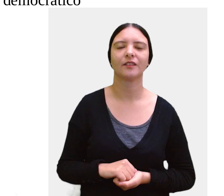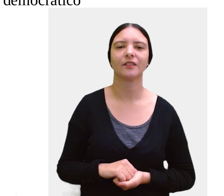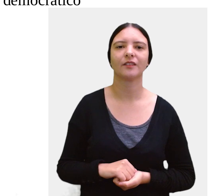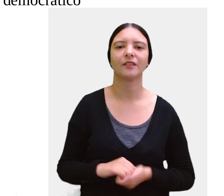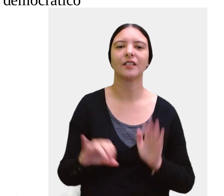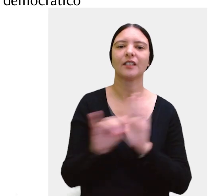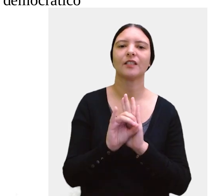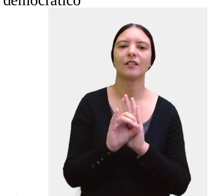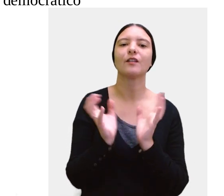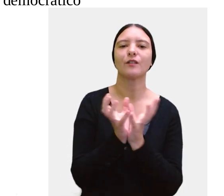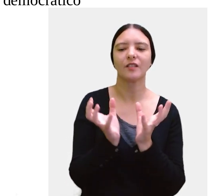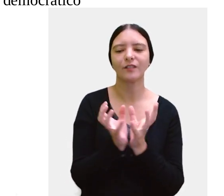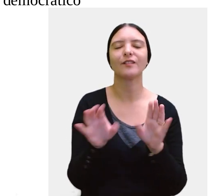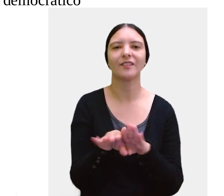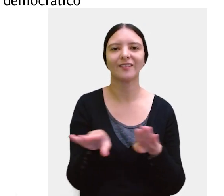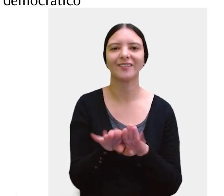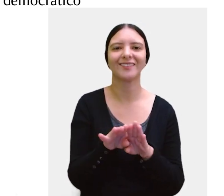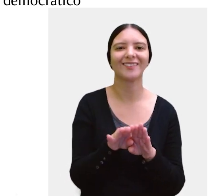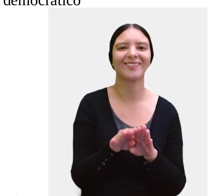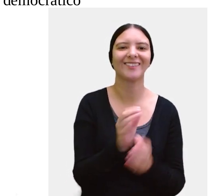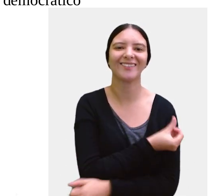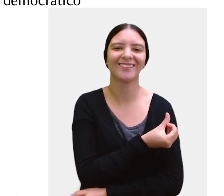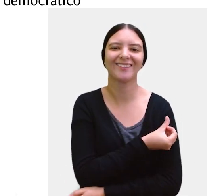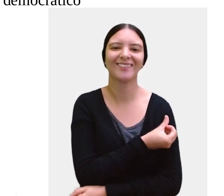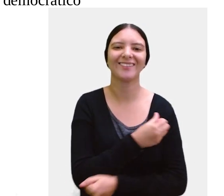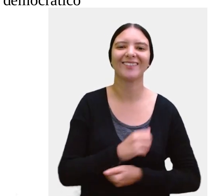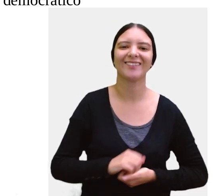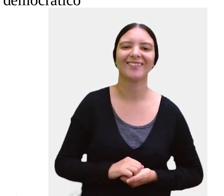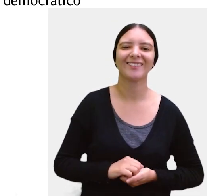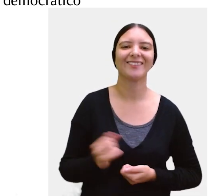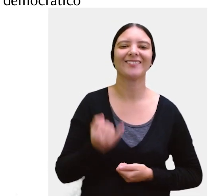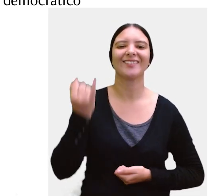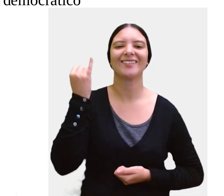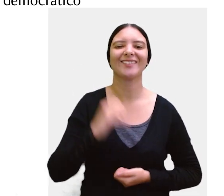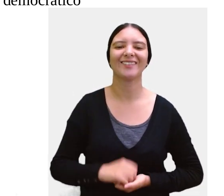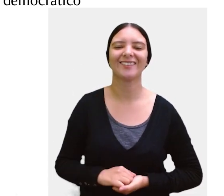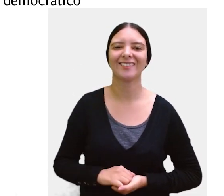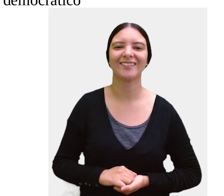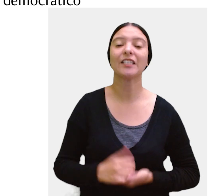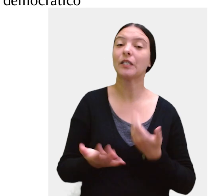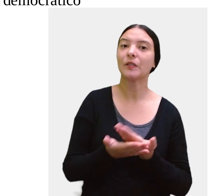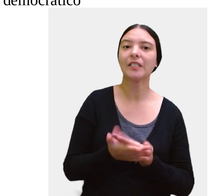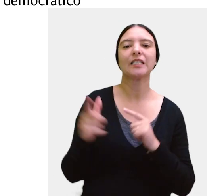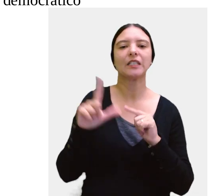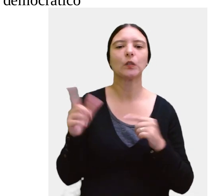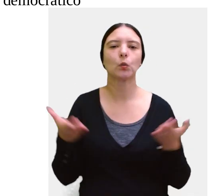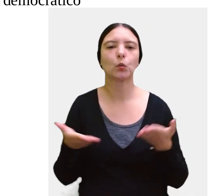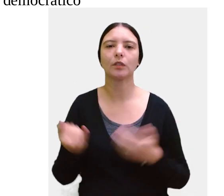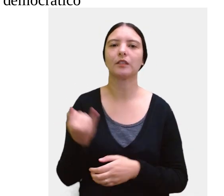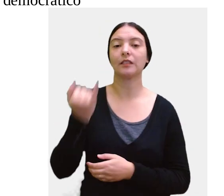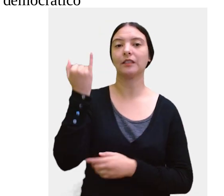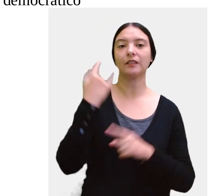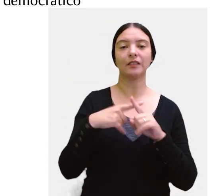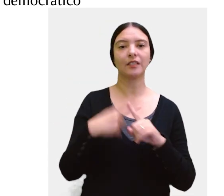Essa é uma identidade coletiva também, a identidade da sexta série, né? Uma identidade sempre importante. Estudar literatura, especialmente hoje, é